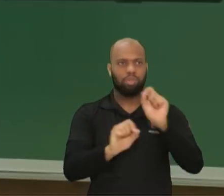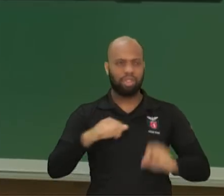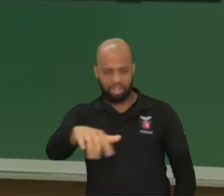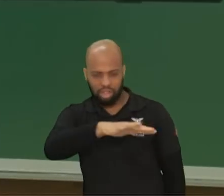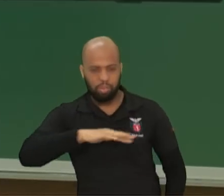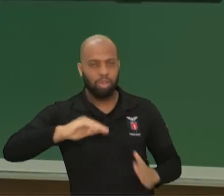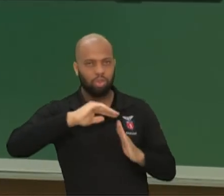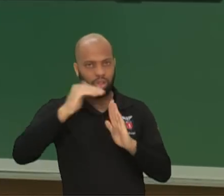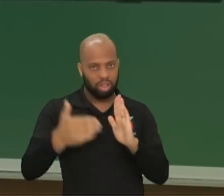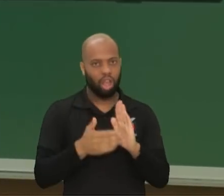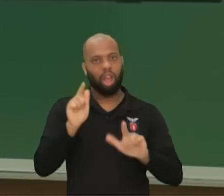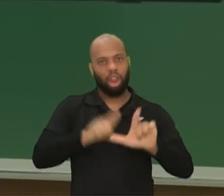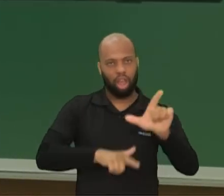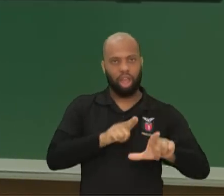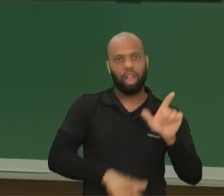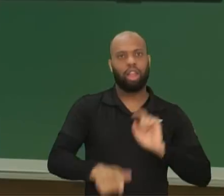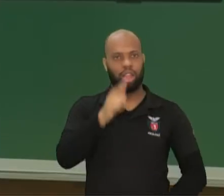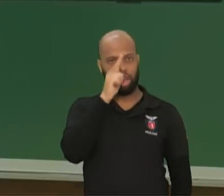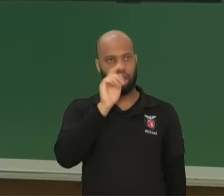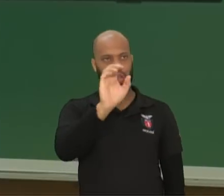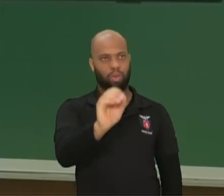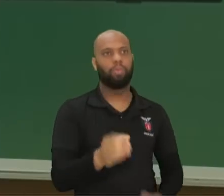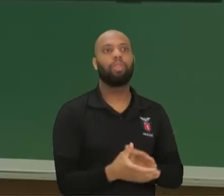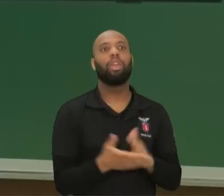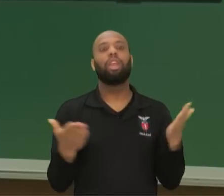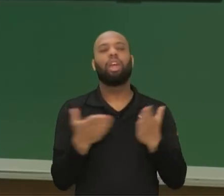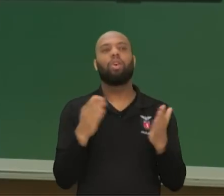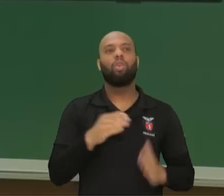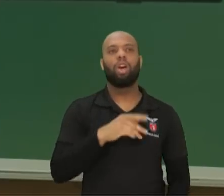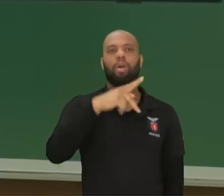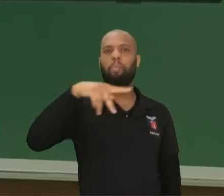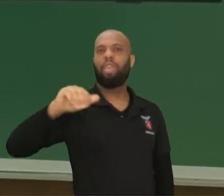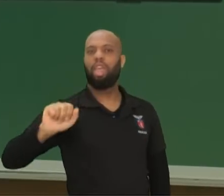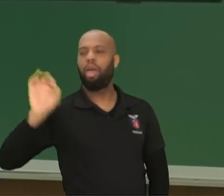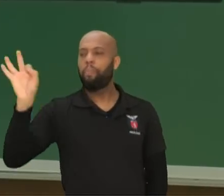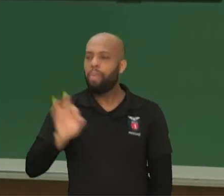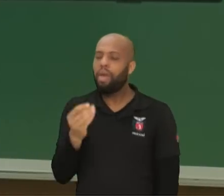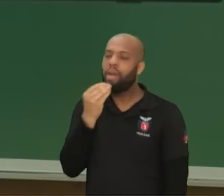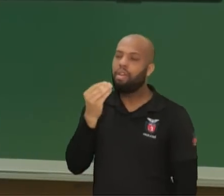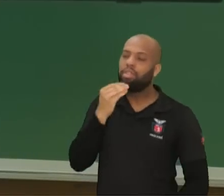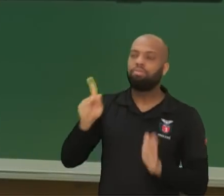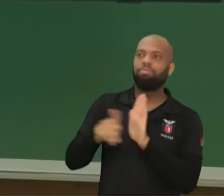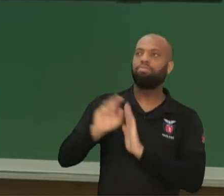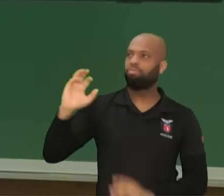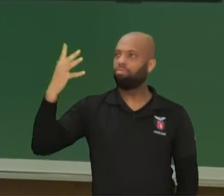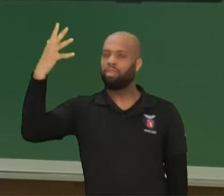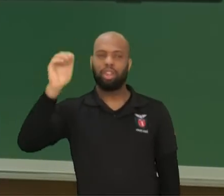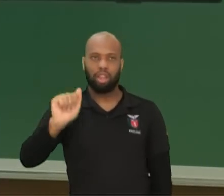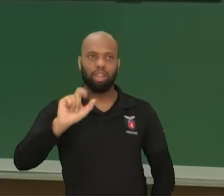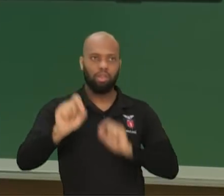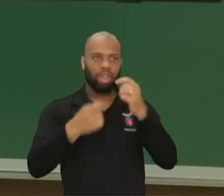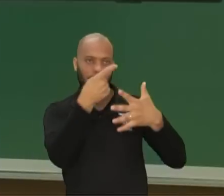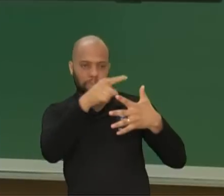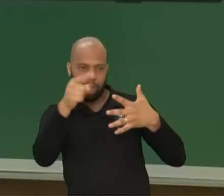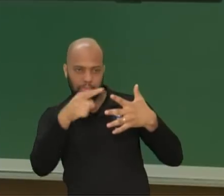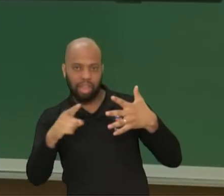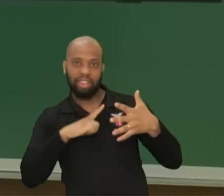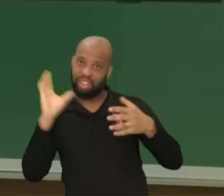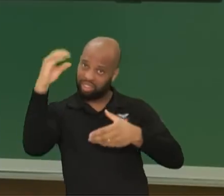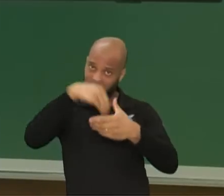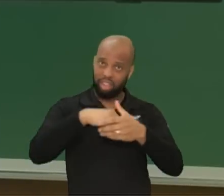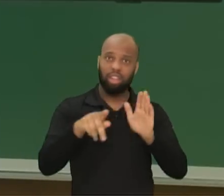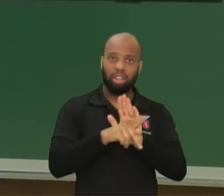aqui, por último, a probabilidade de ocorrer um evento A é o número de elementos dentro, certo? Desse